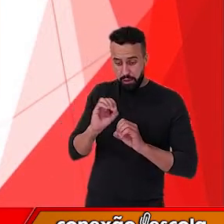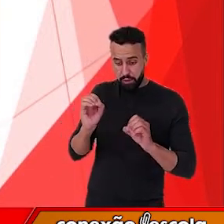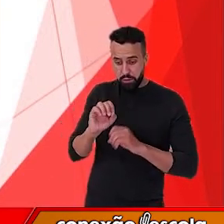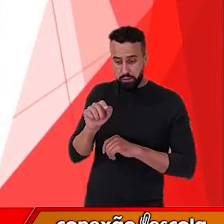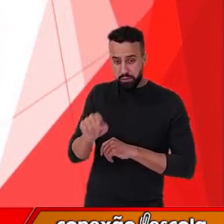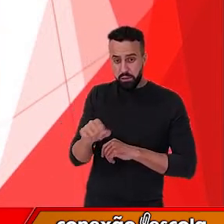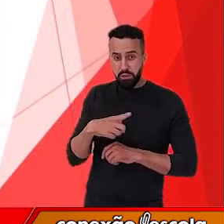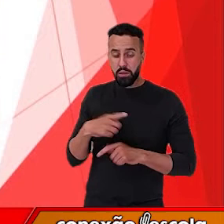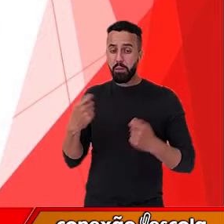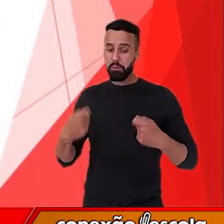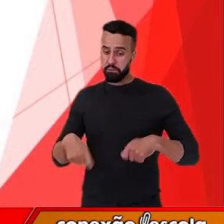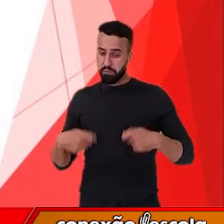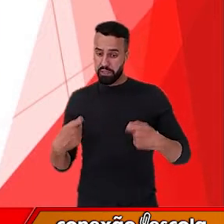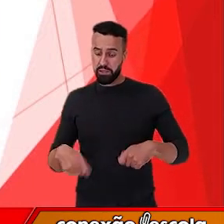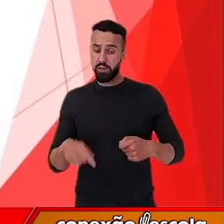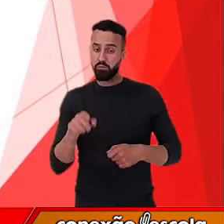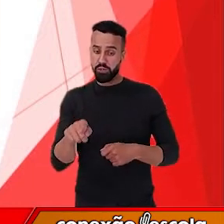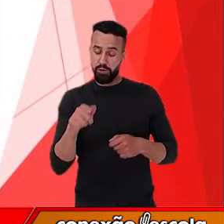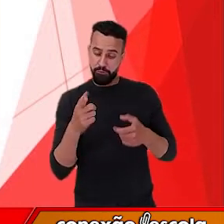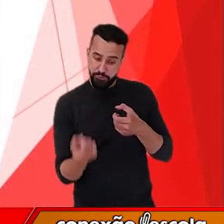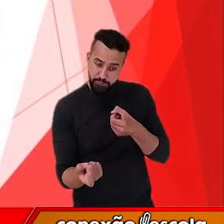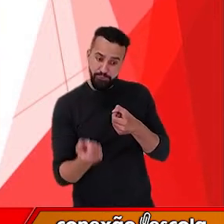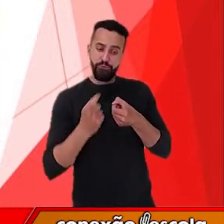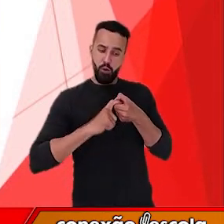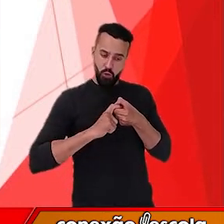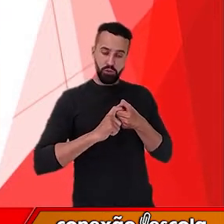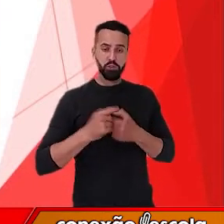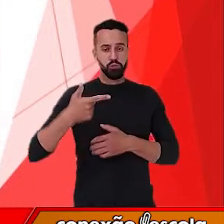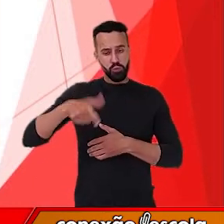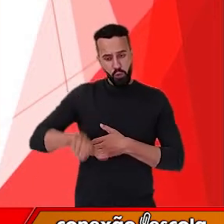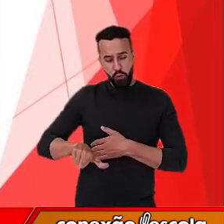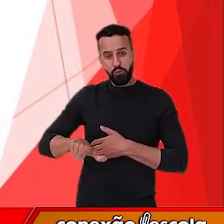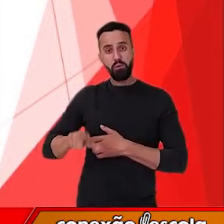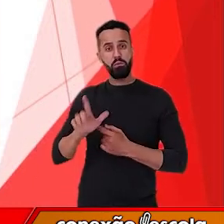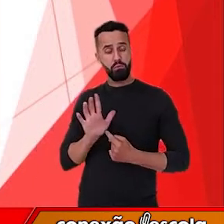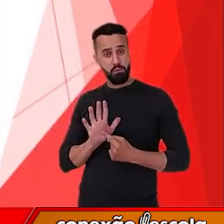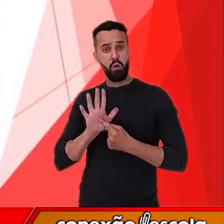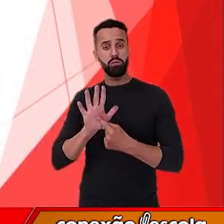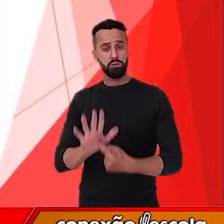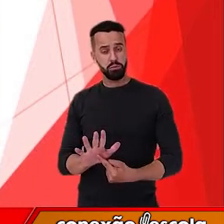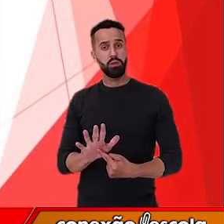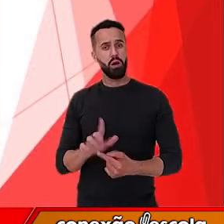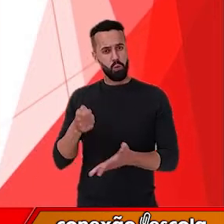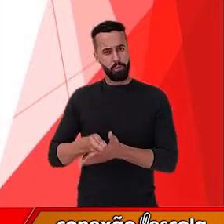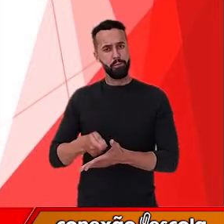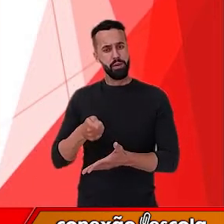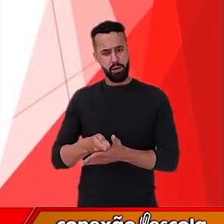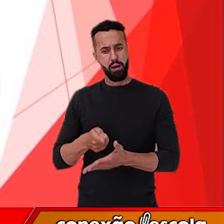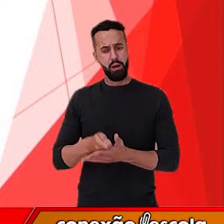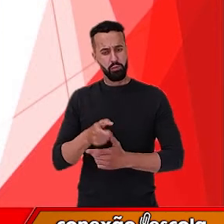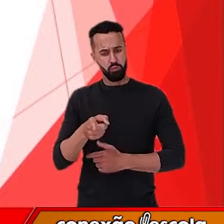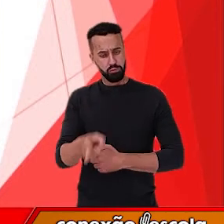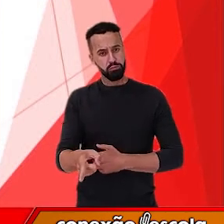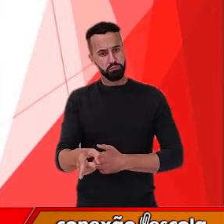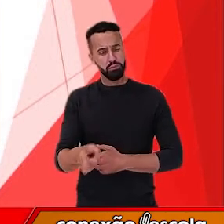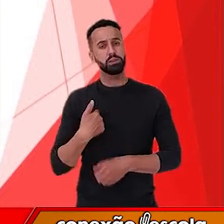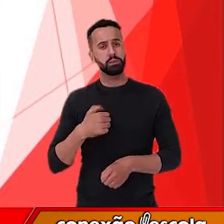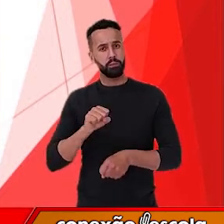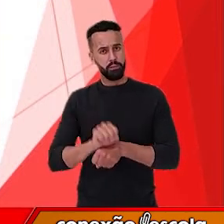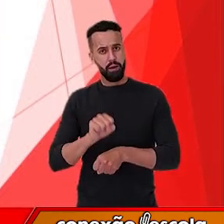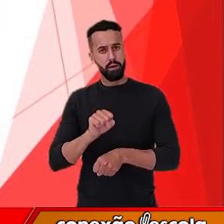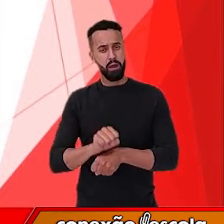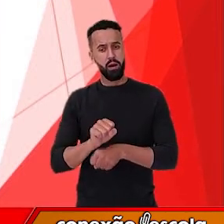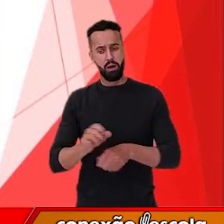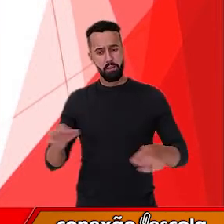sua em algum lugar, você tem que mandar ele voltar à jogada, mostrar a jogada que ele era obrigado a fazer